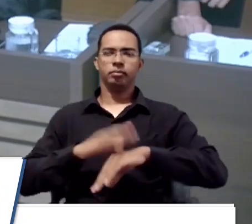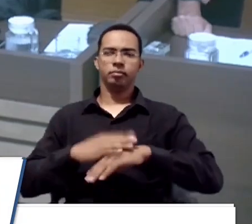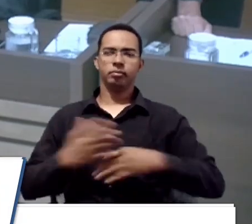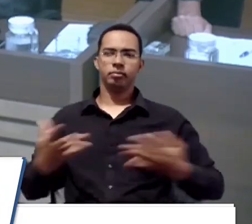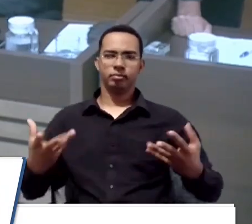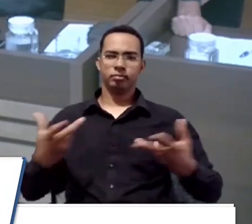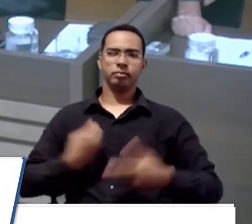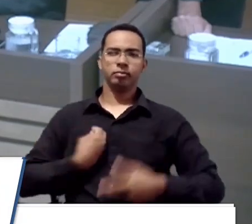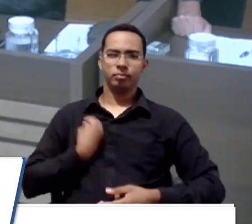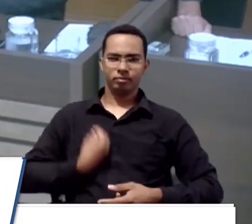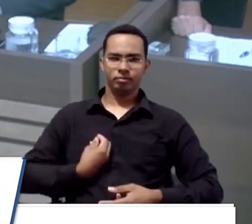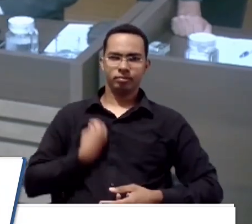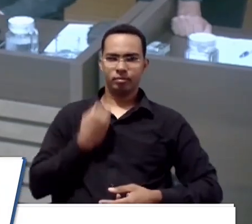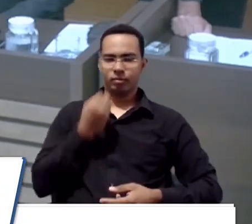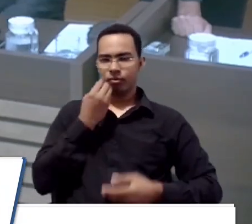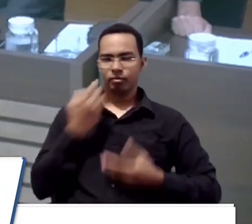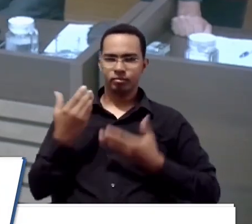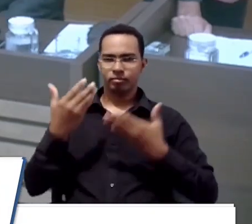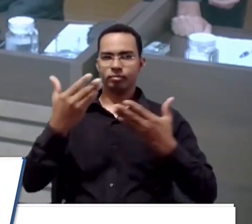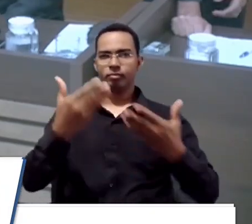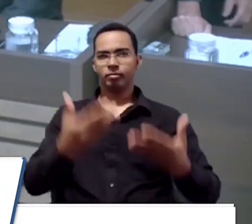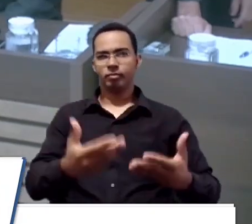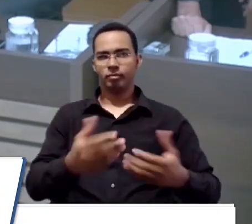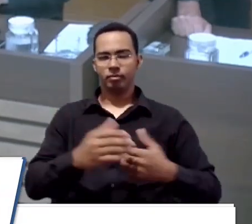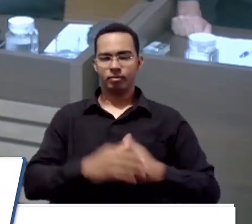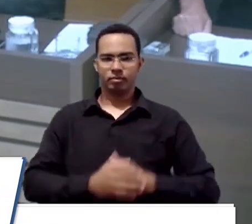presenças. Sejam todos muito bem-vindos.